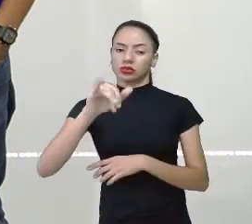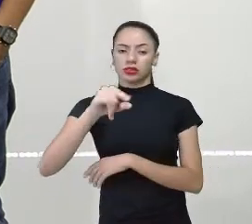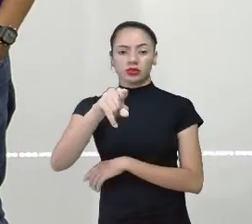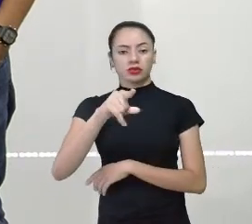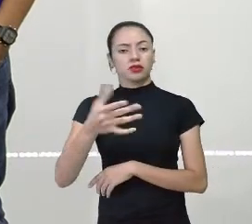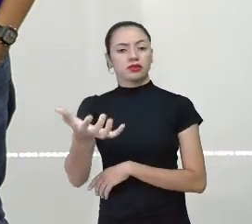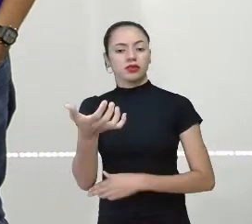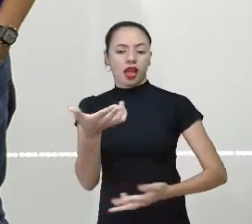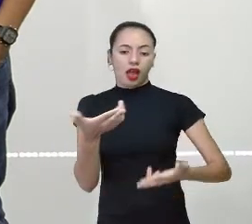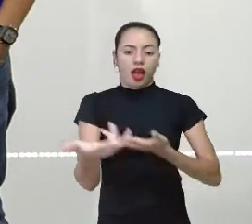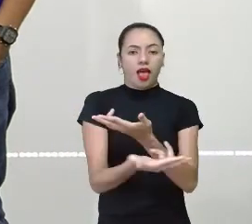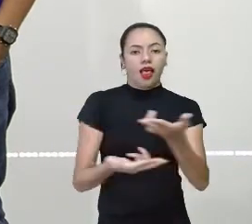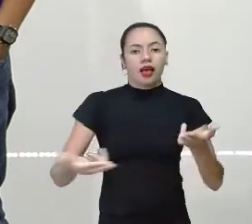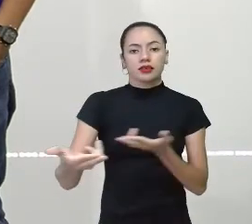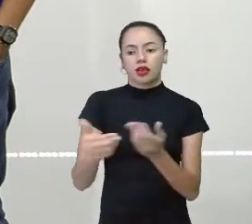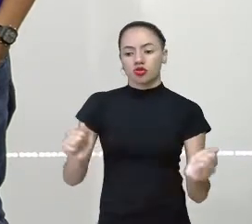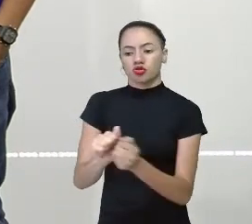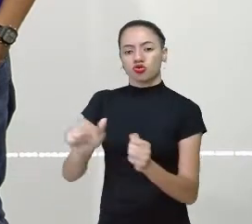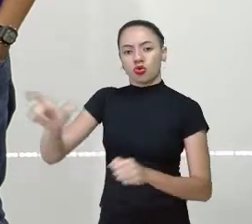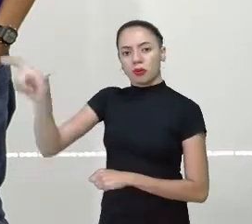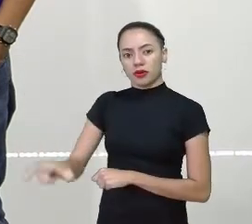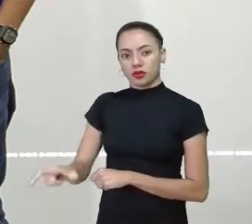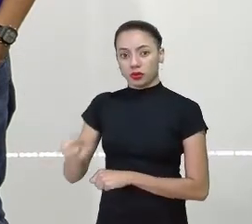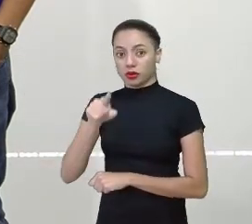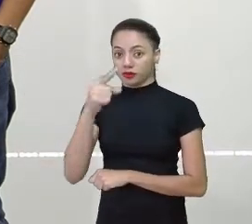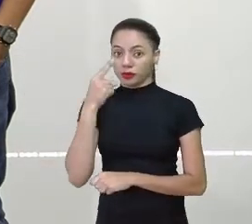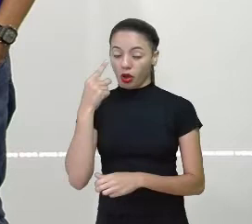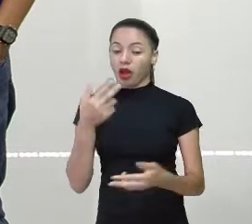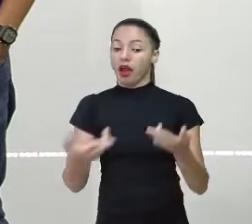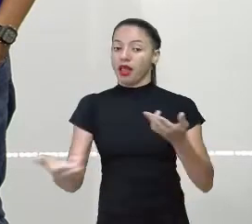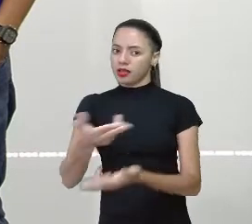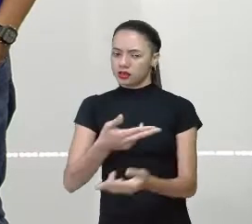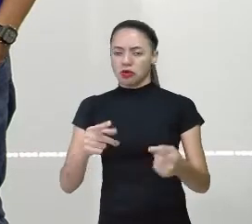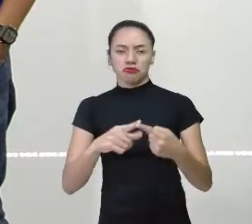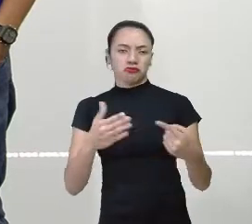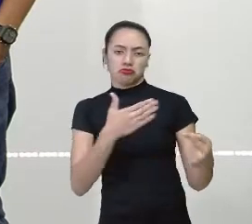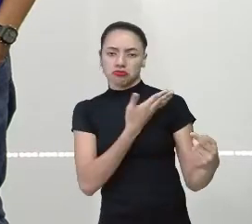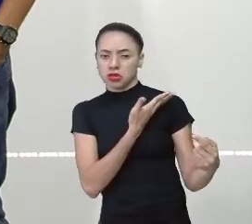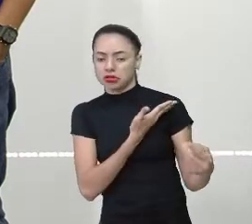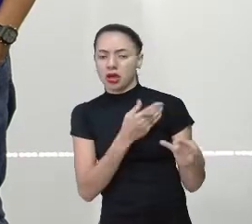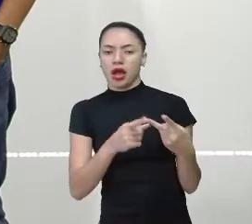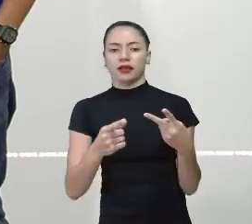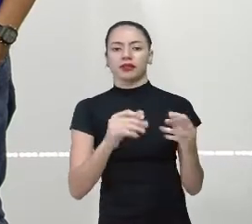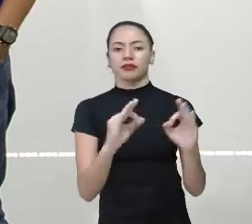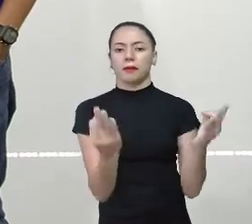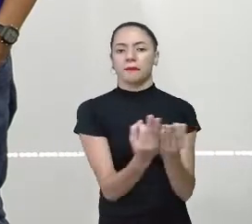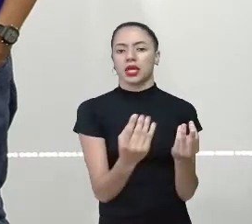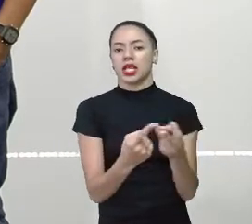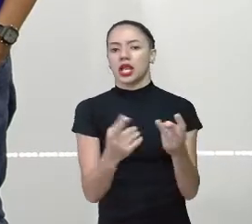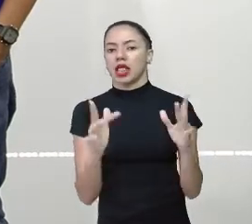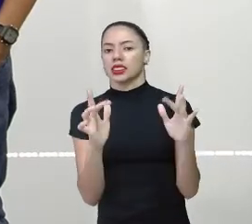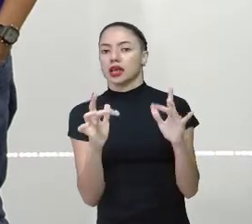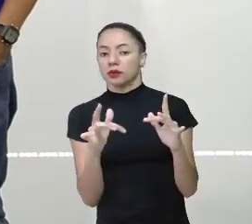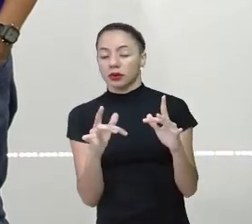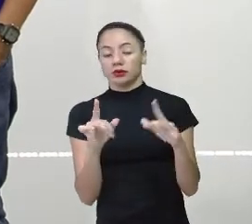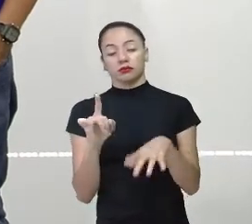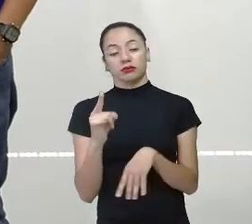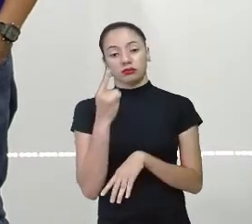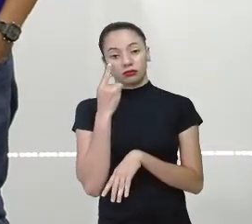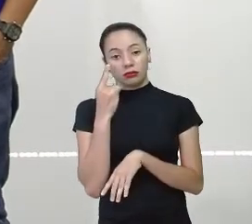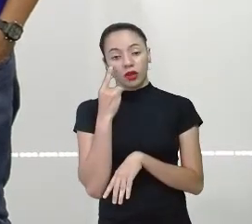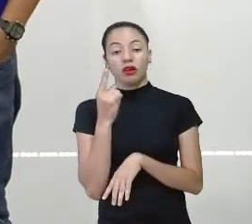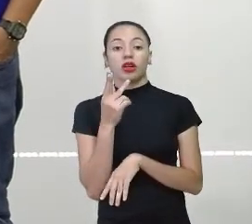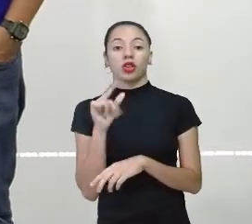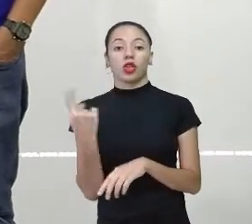uma pessoa, essa relação, como eu disse, seja de amizade, seja familiar, seja um namoro, a gente está trazendo diretamente